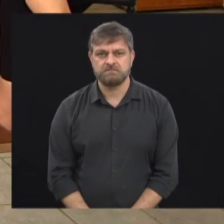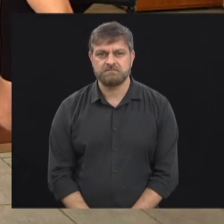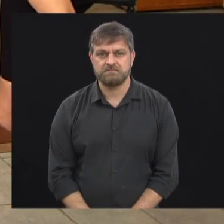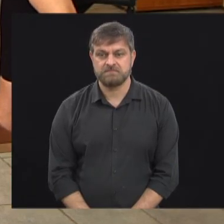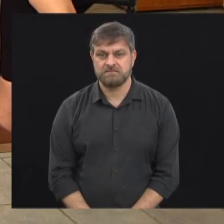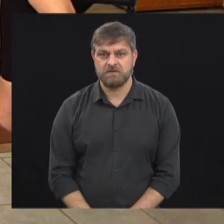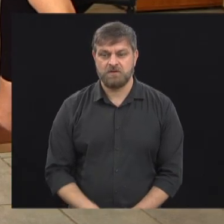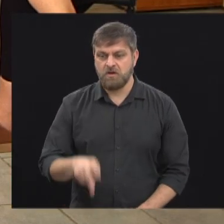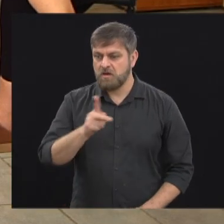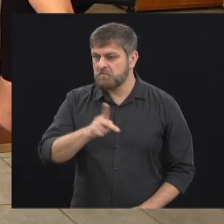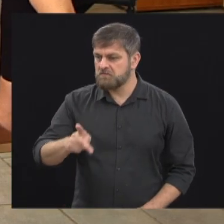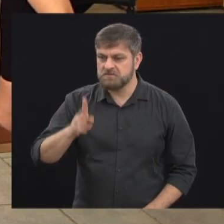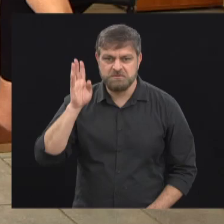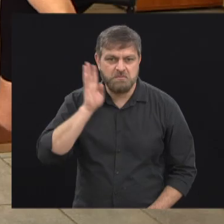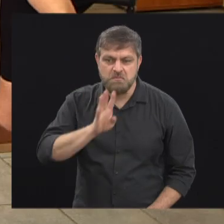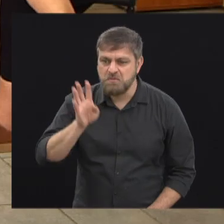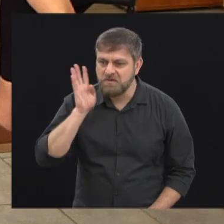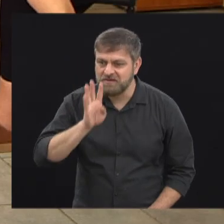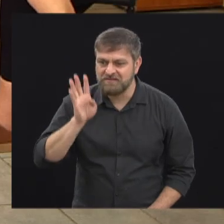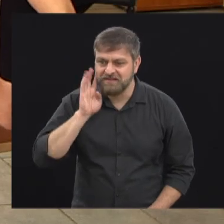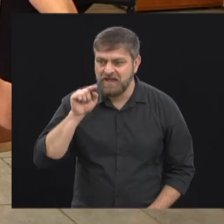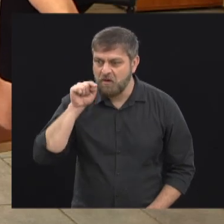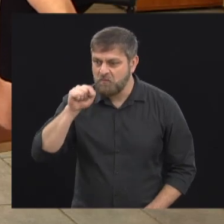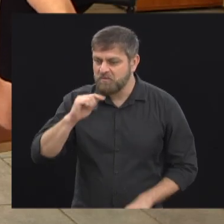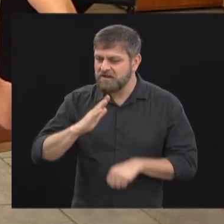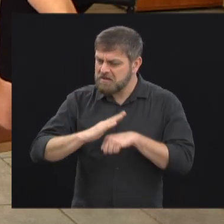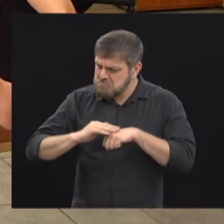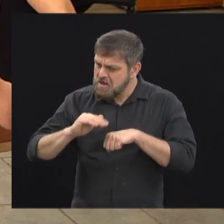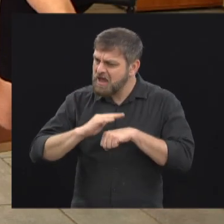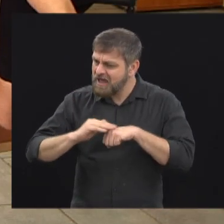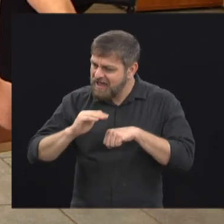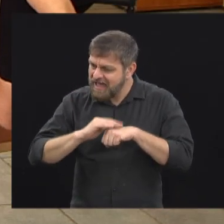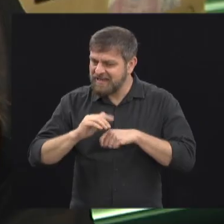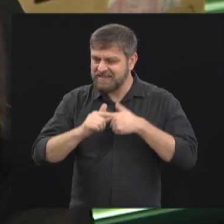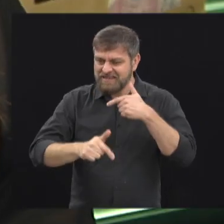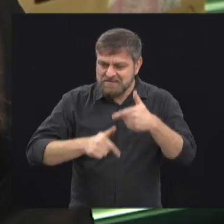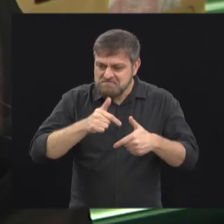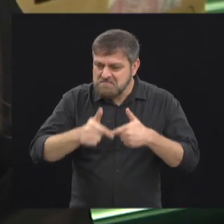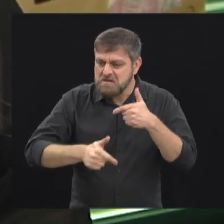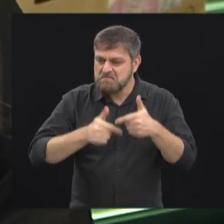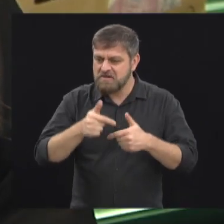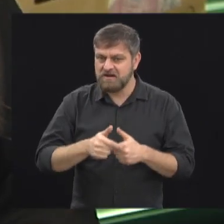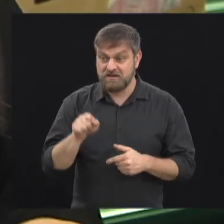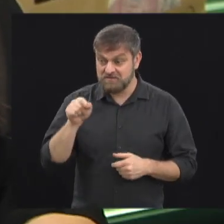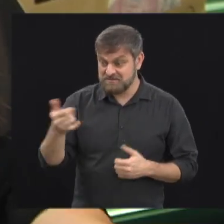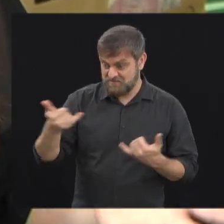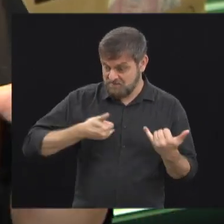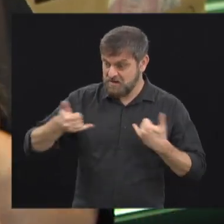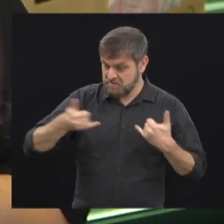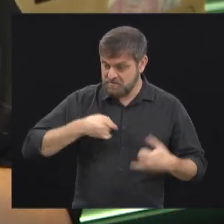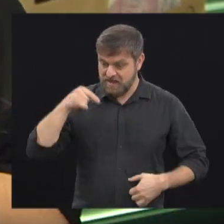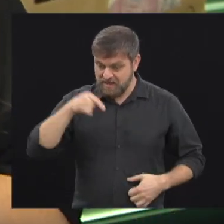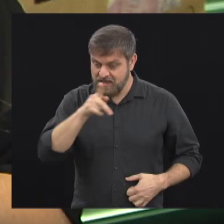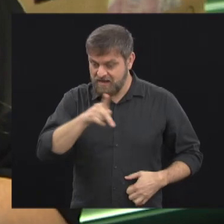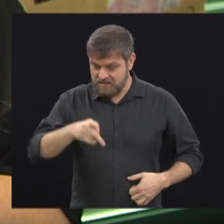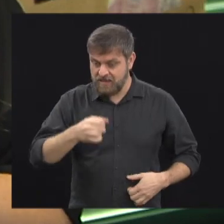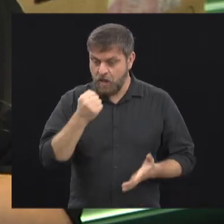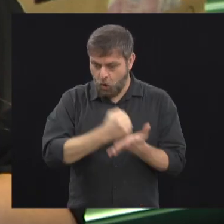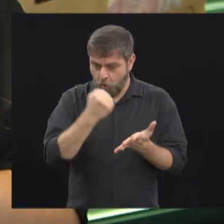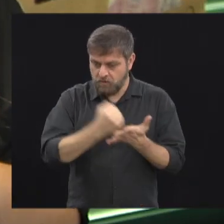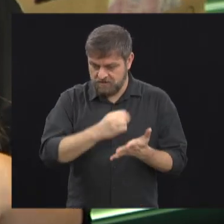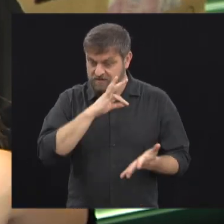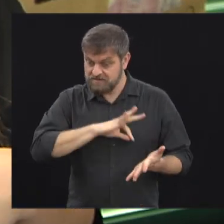Gente, o Ricardo é super bacana, ele falou com super carinho ali do trabalho que ele está desenvolvendo e vocês me contaram que ele é contratado para